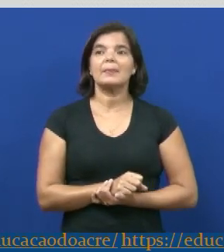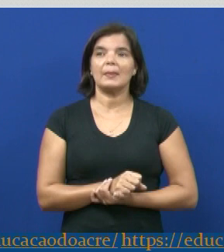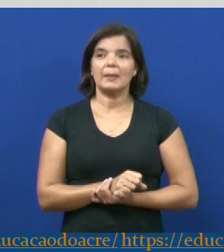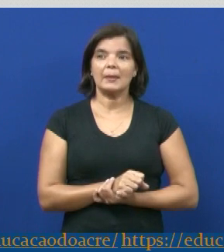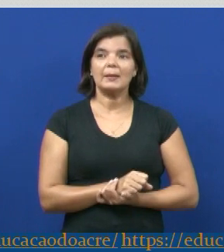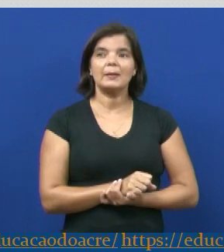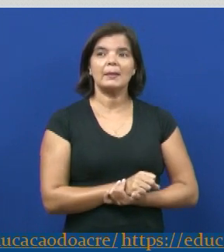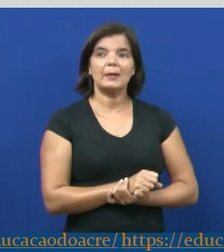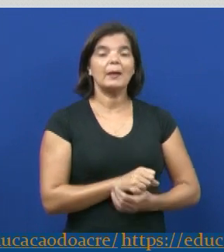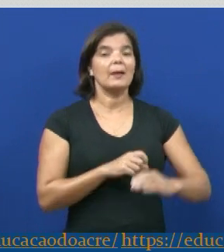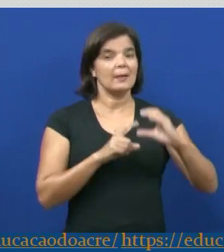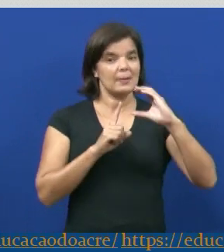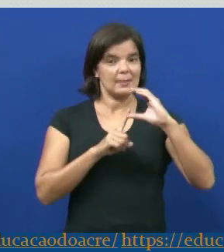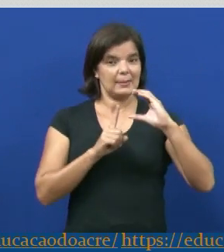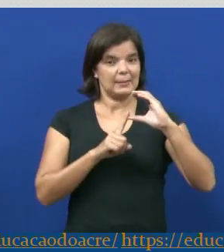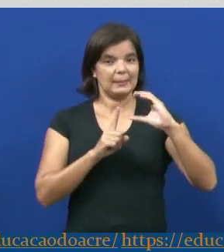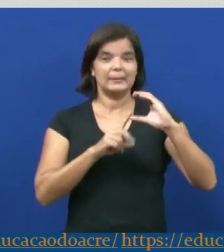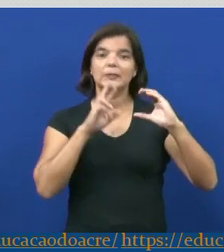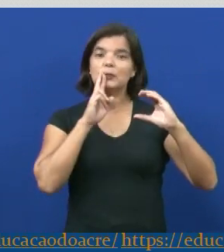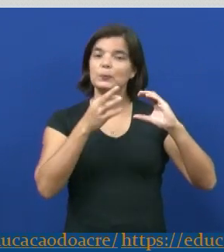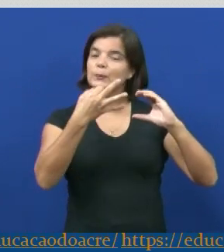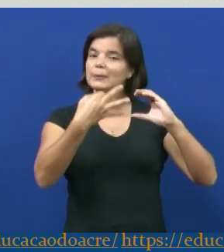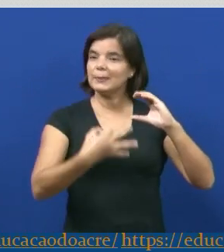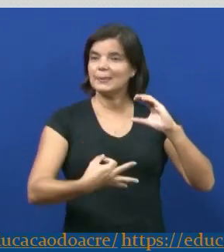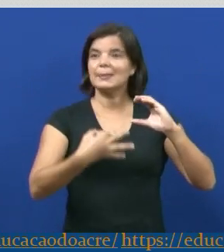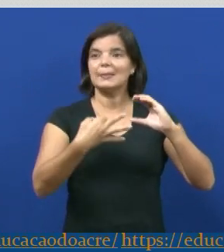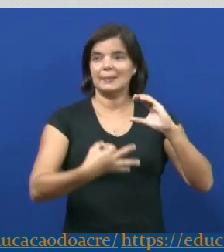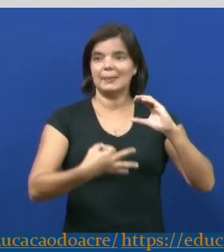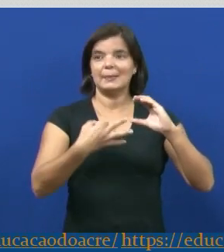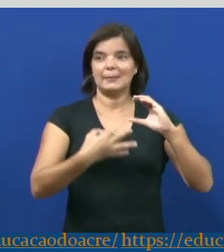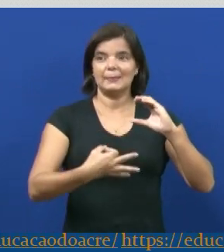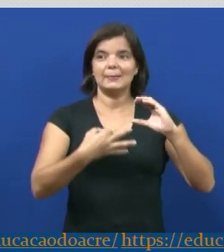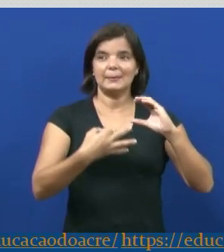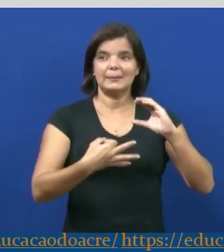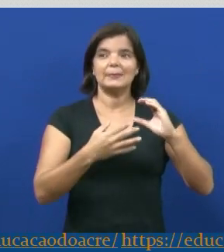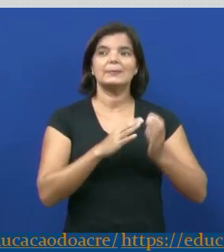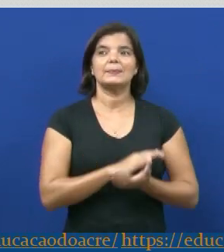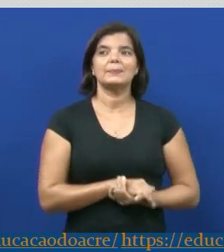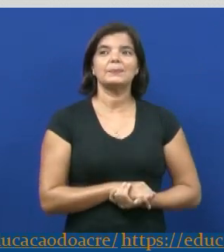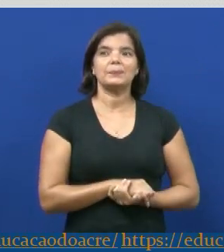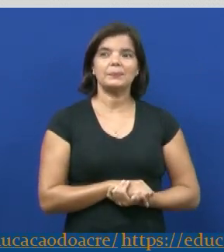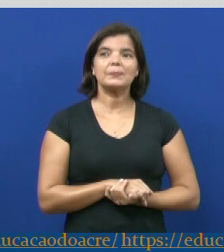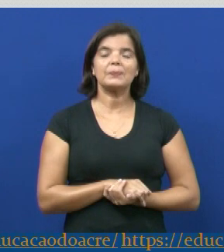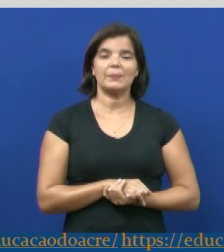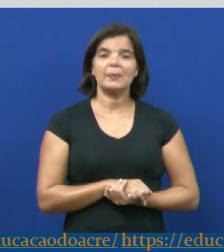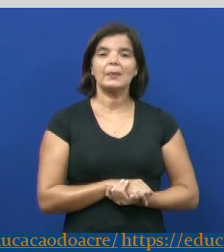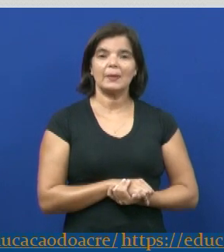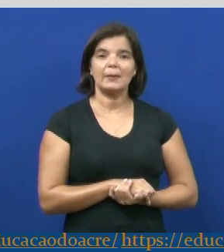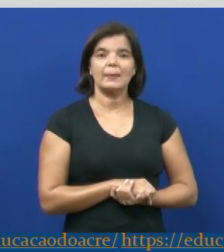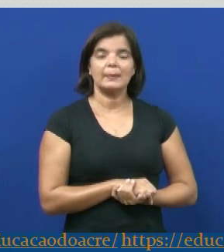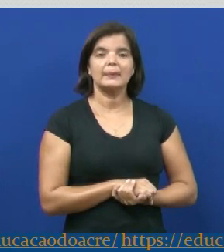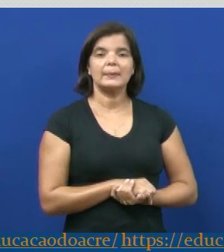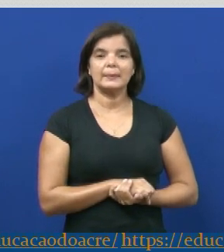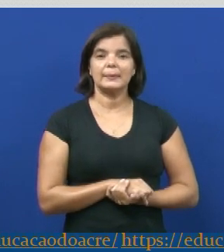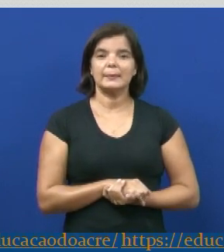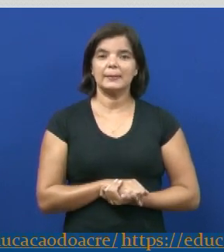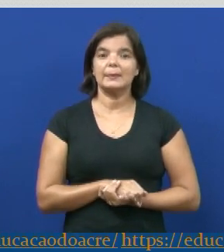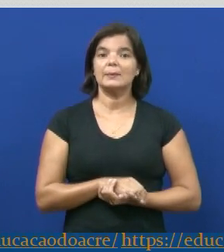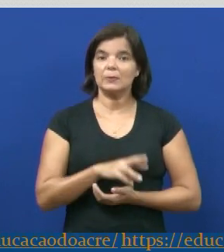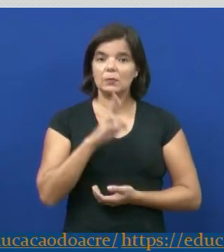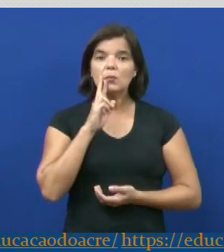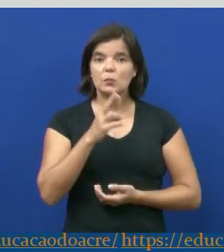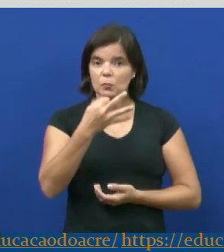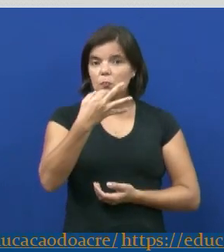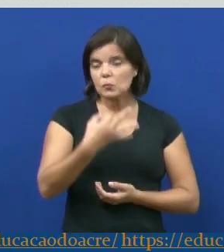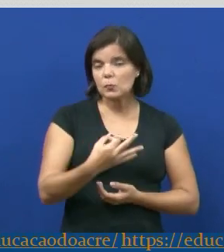Defender a indiferença e a possibilidade de obter alguma certeza. Essa é a questão que